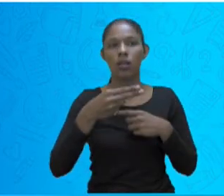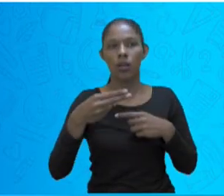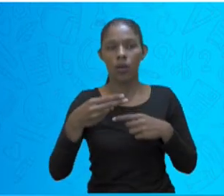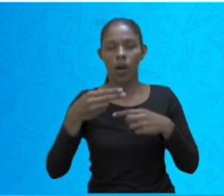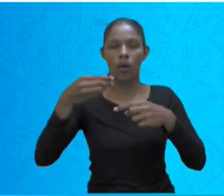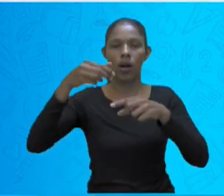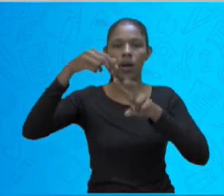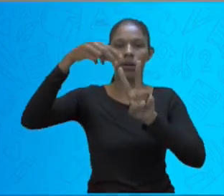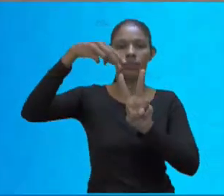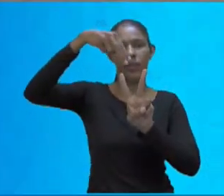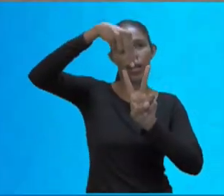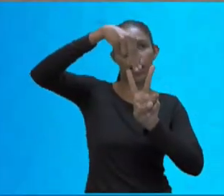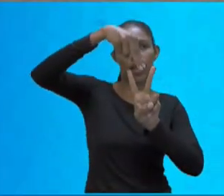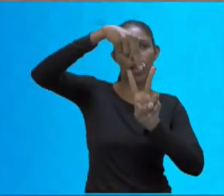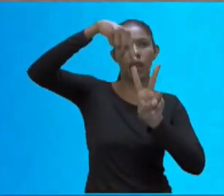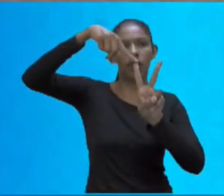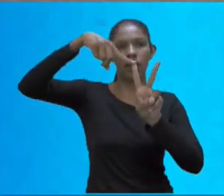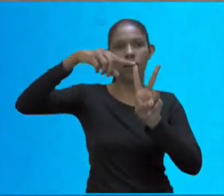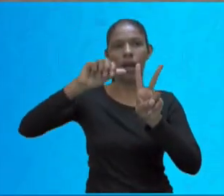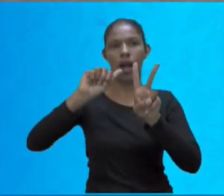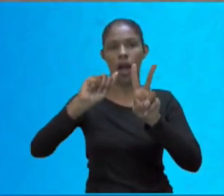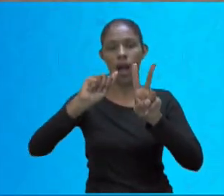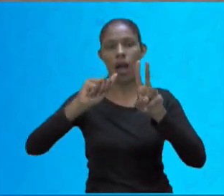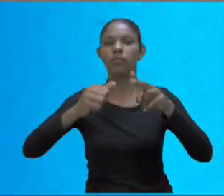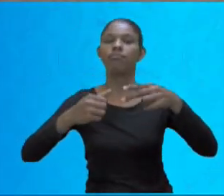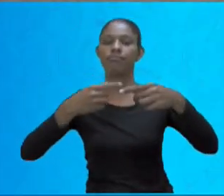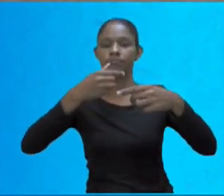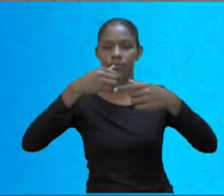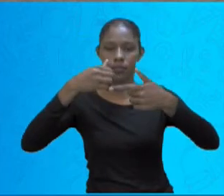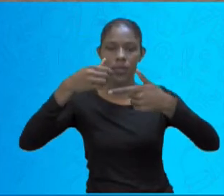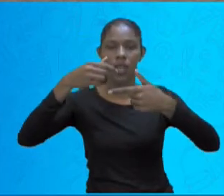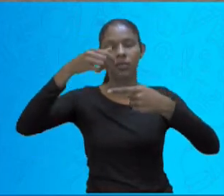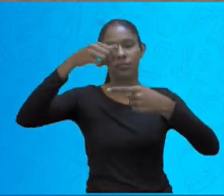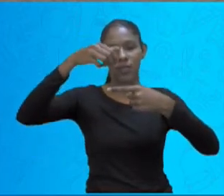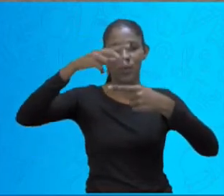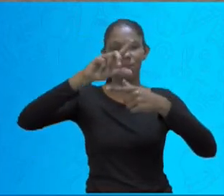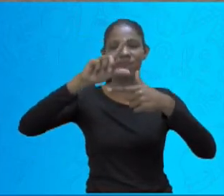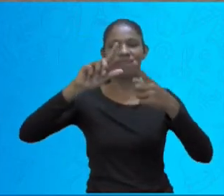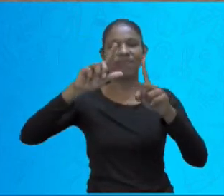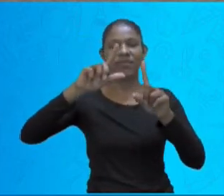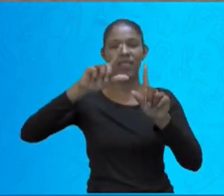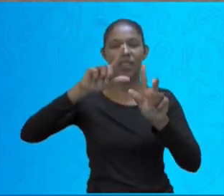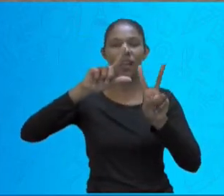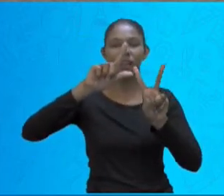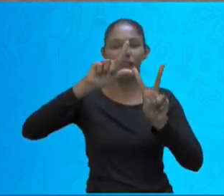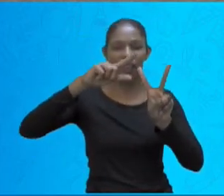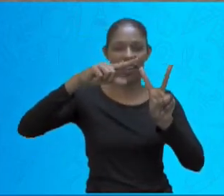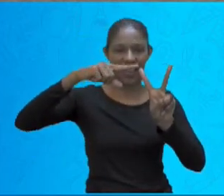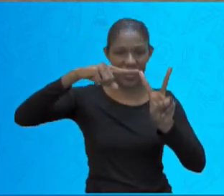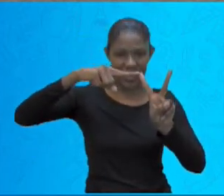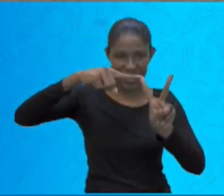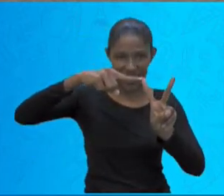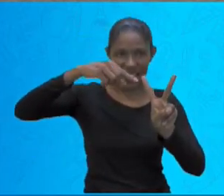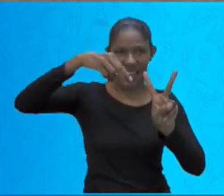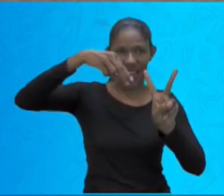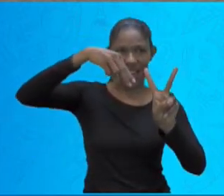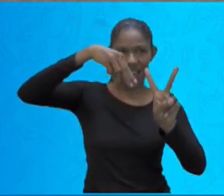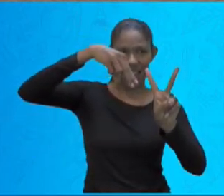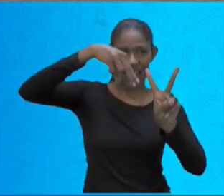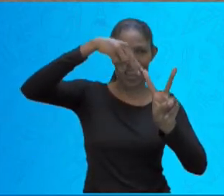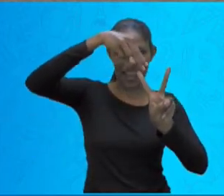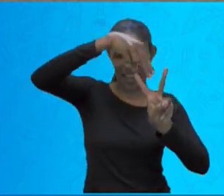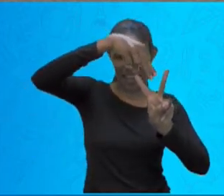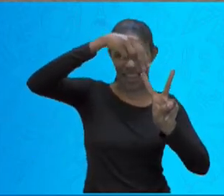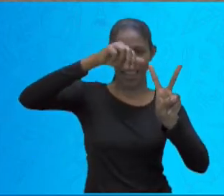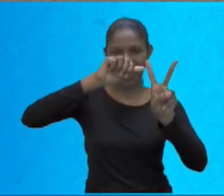aconteceu com produto. Estão lembrados que quando era um produto, nós separamos as raízes? Aqui aconteceu a mesma coisa, nós separamos as